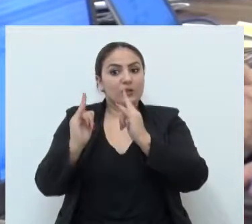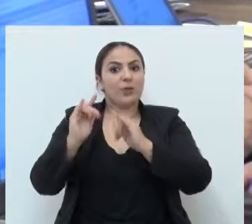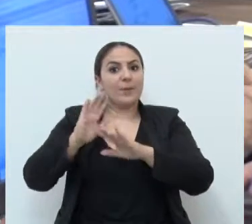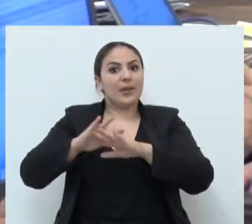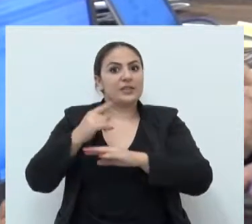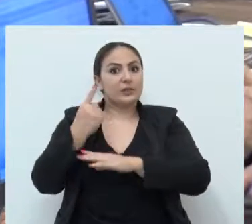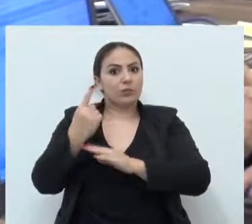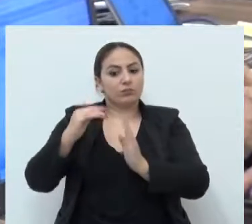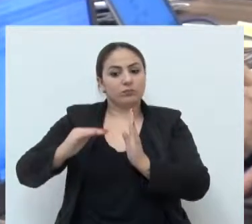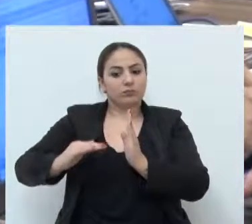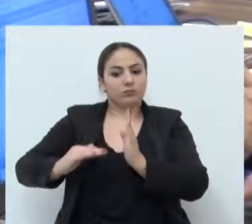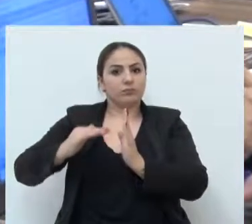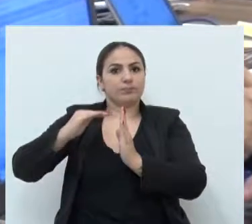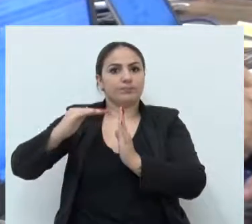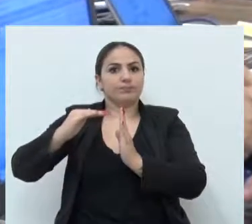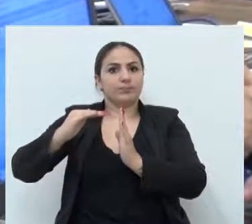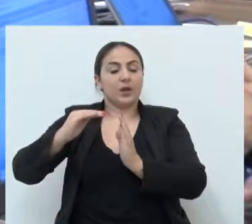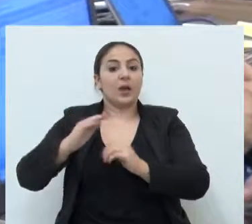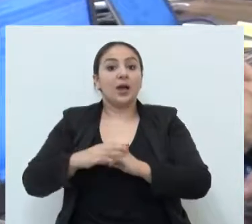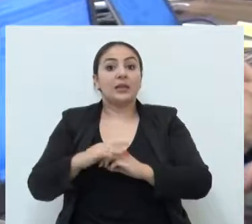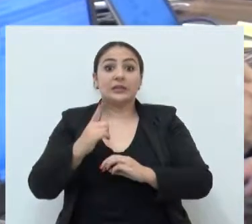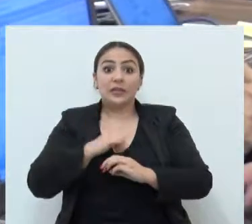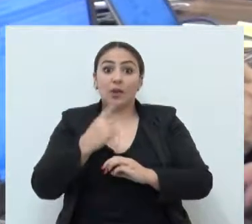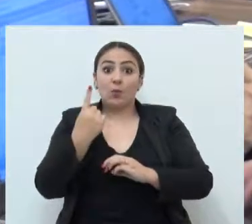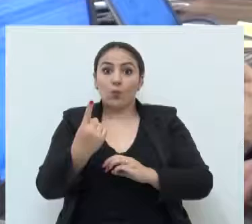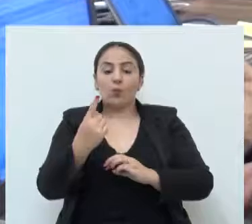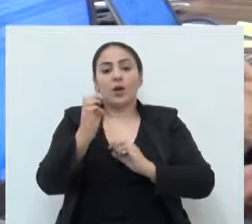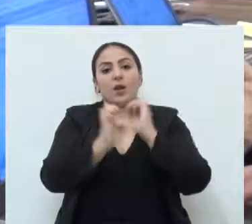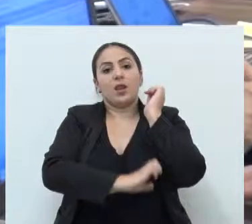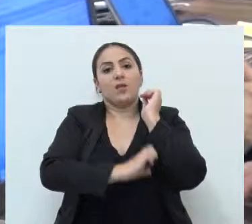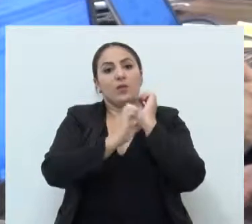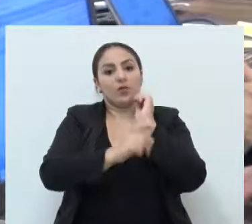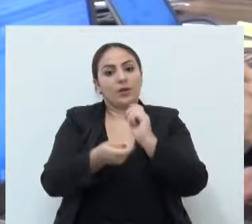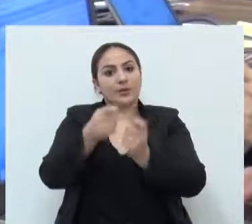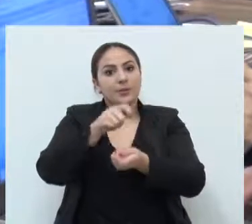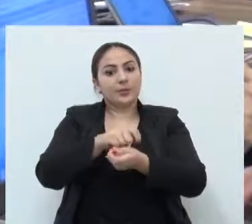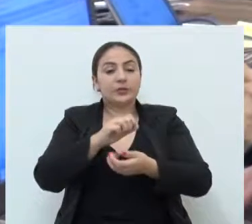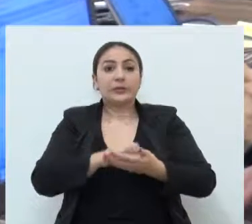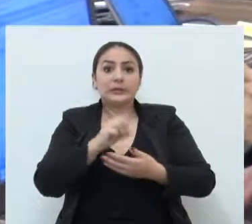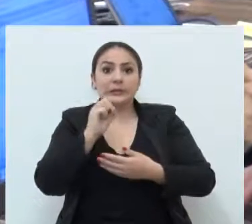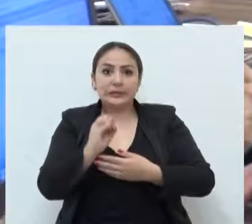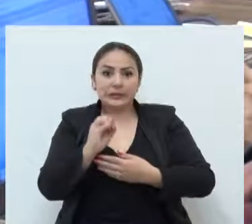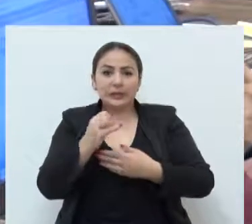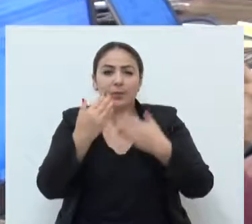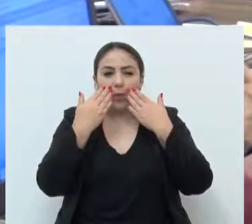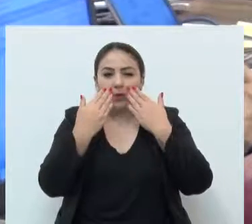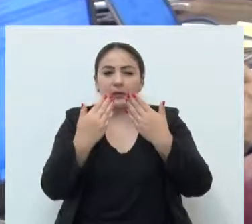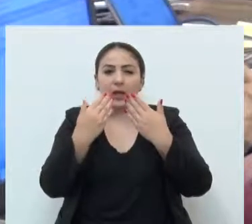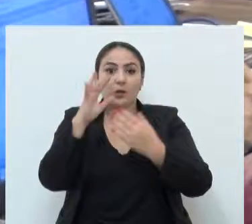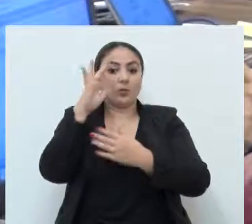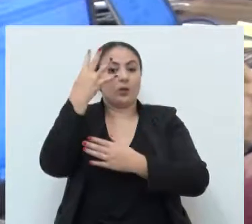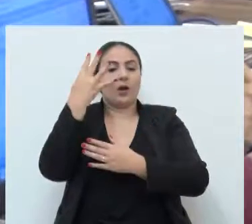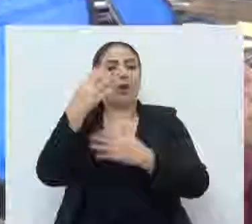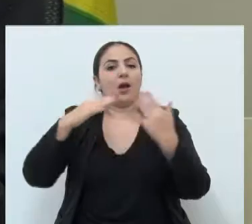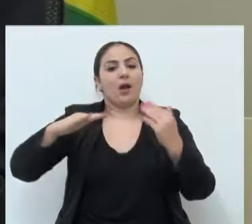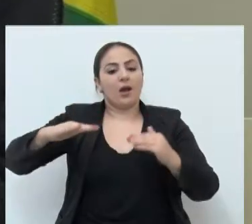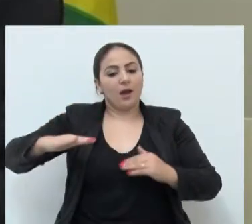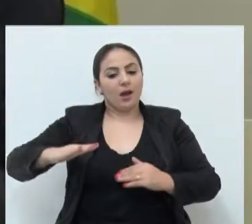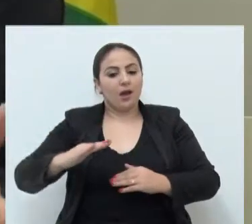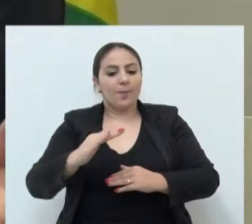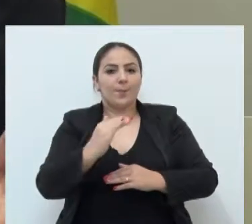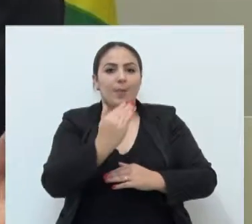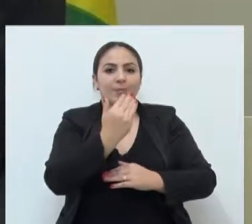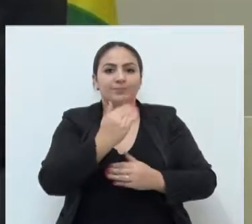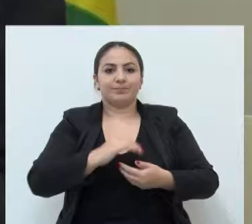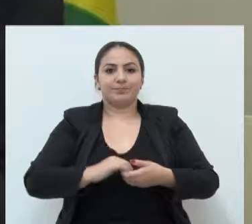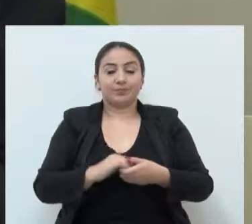com mais de um pavimento tenha no mínimo um elevador adaptado, salvo quando apresentar soluções em rampas. O